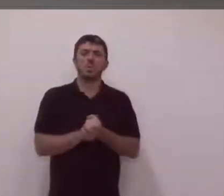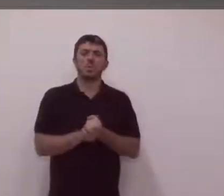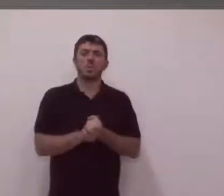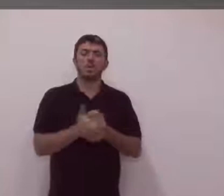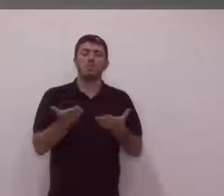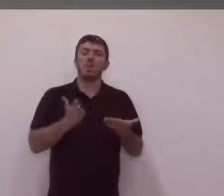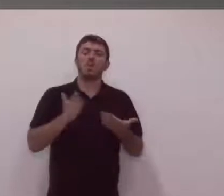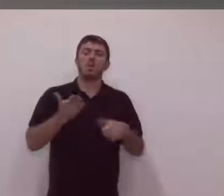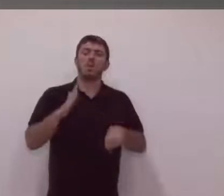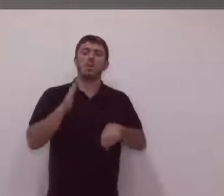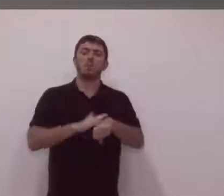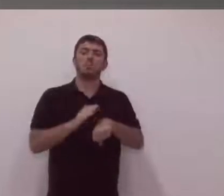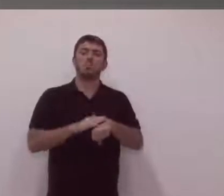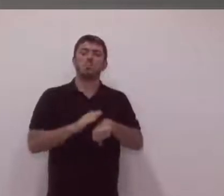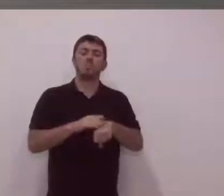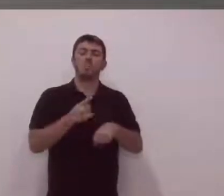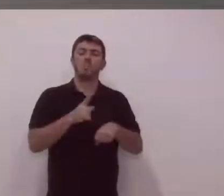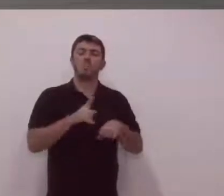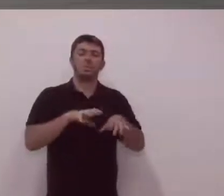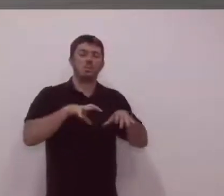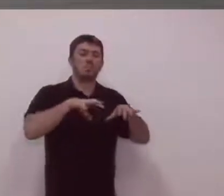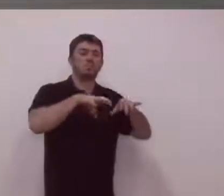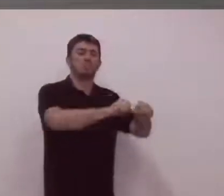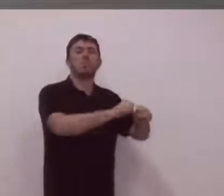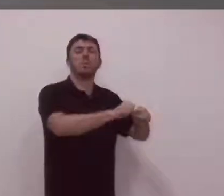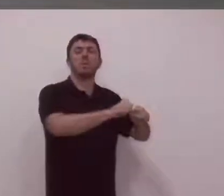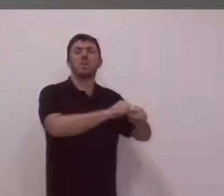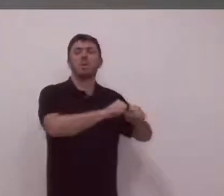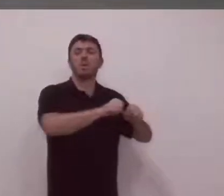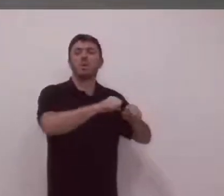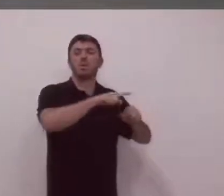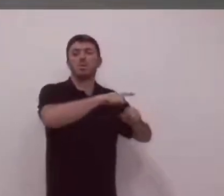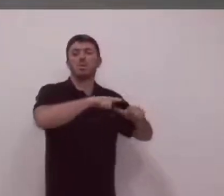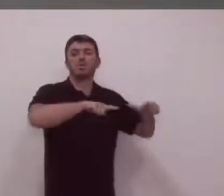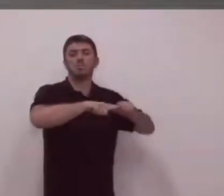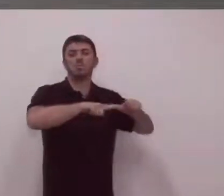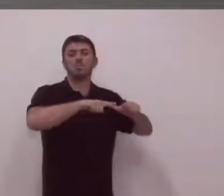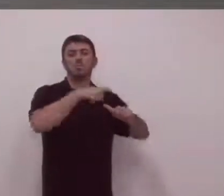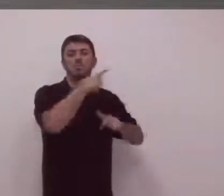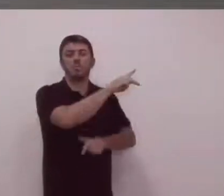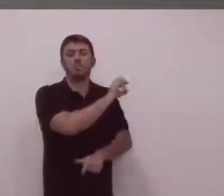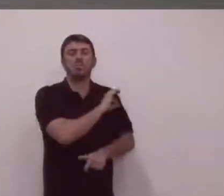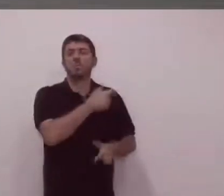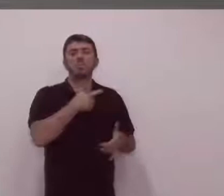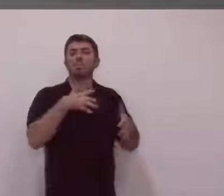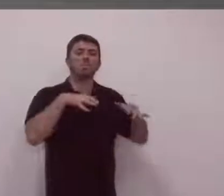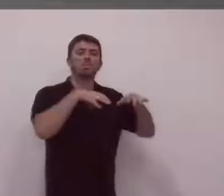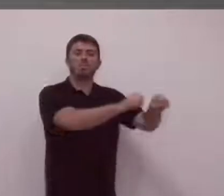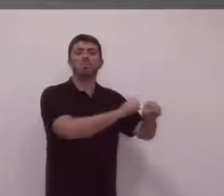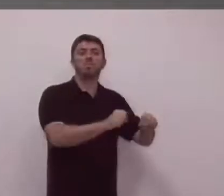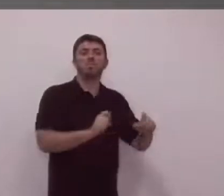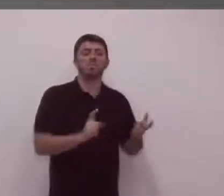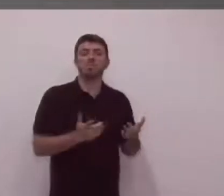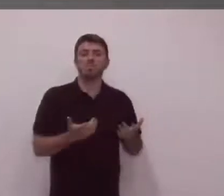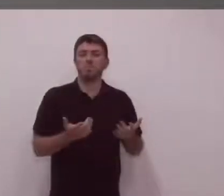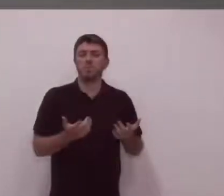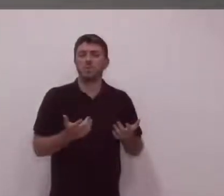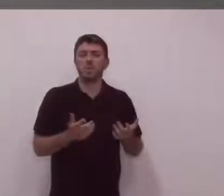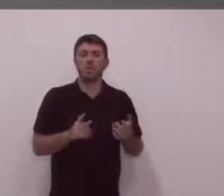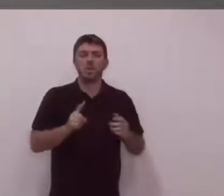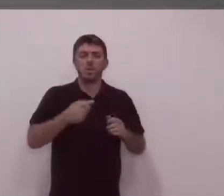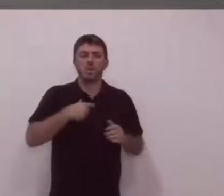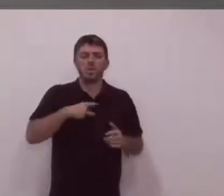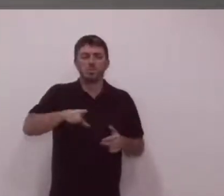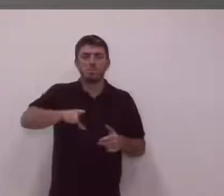acho não é momento de perder o mandato de trabalhar o mandato dele esse assunto já foi debatido no passado já foi pedido de uma CPI no passado também que